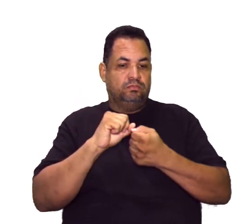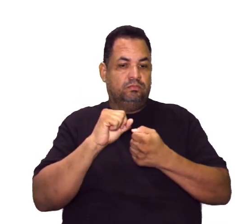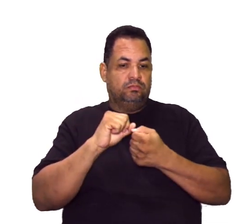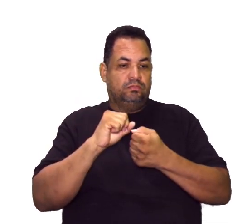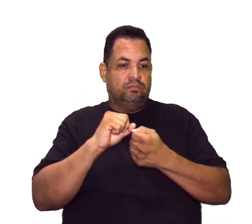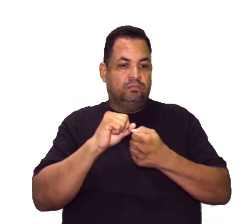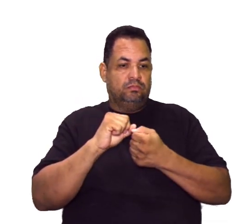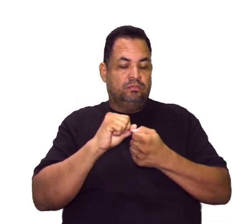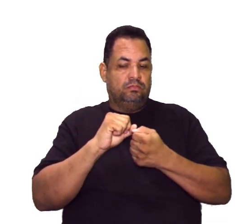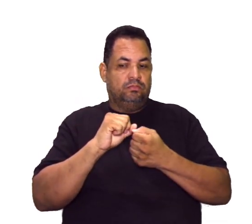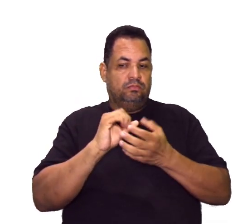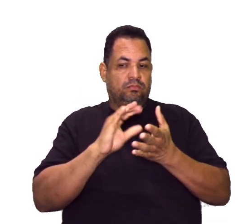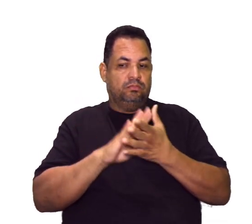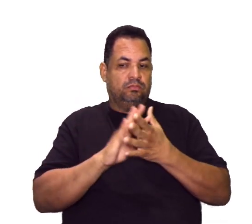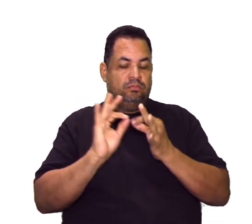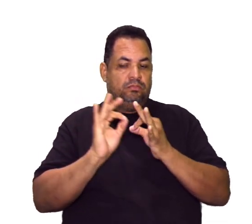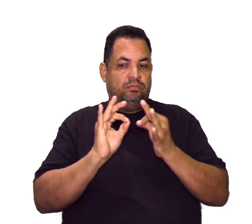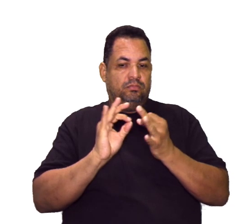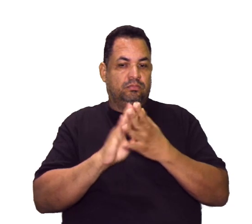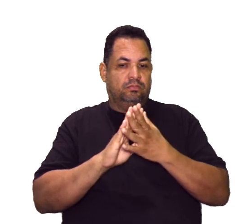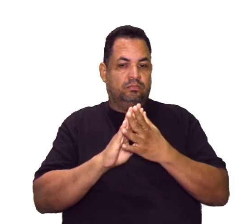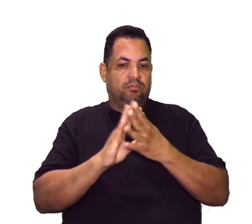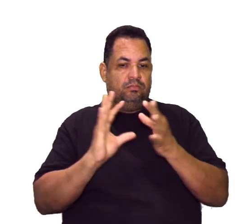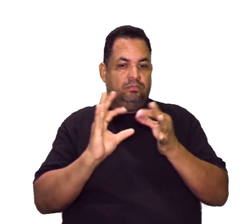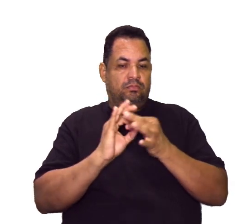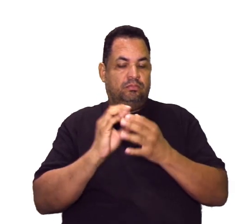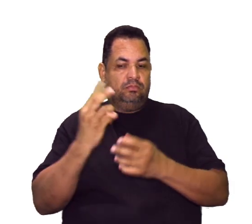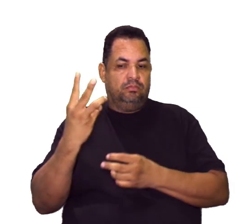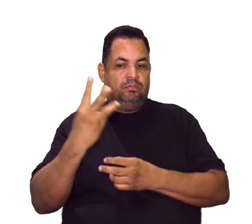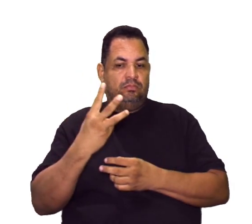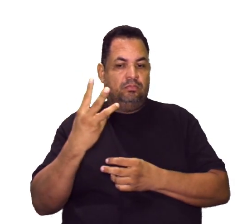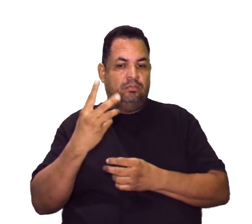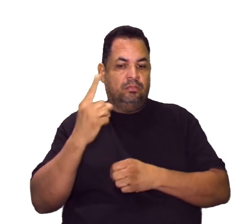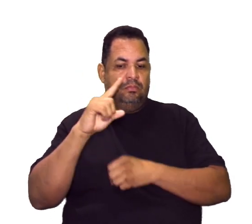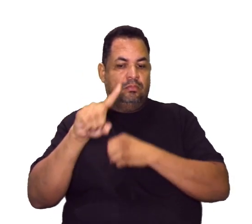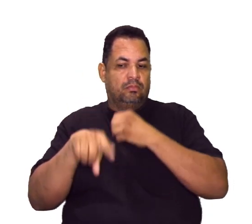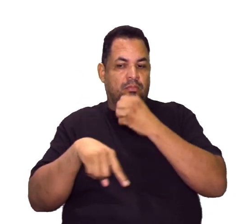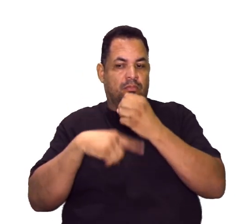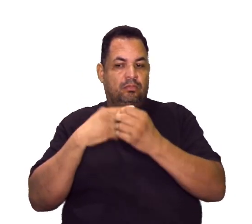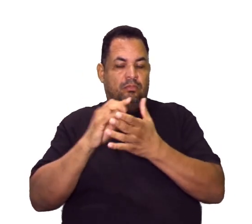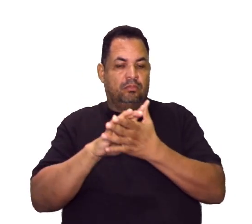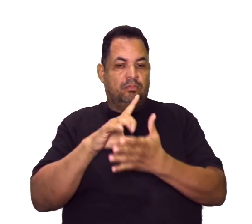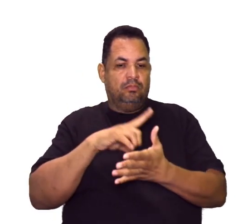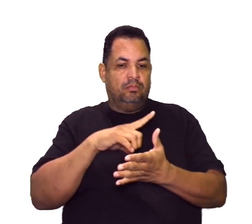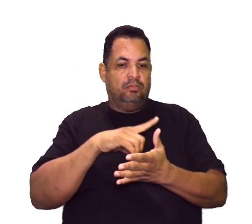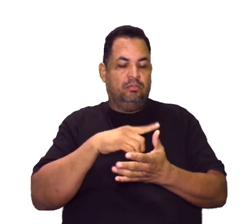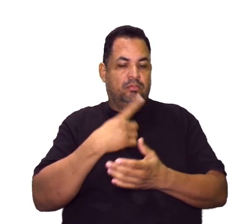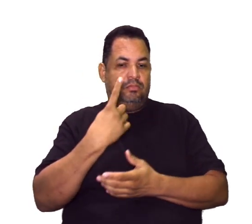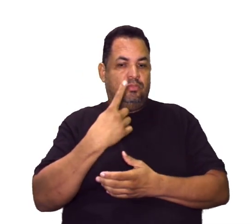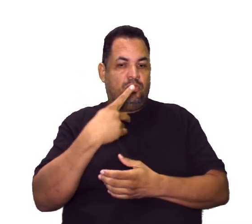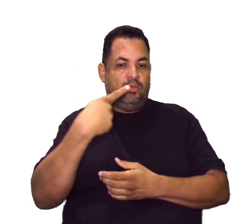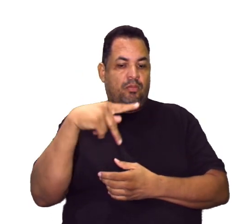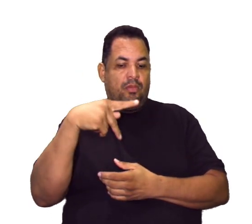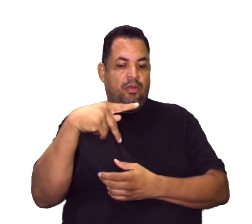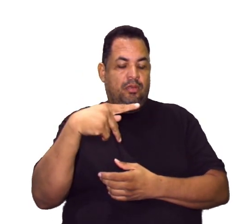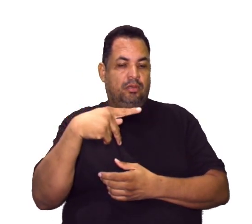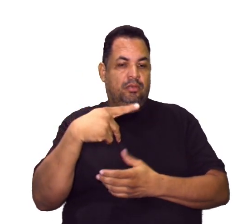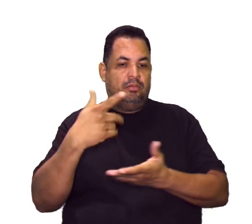fazer ligações entre 3 átomos e sobrar um par de